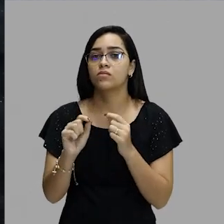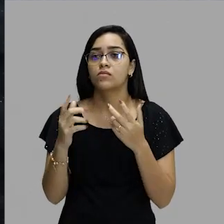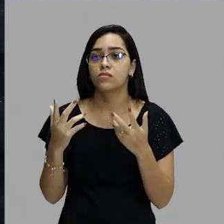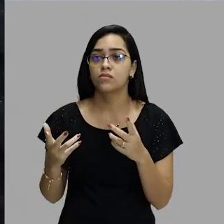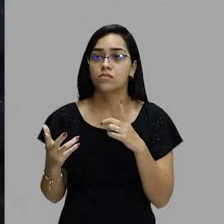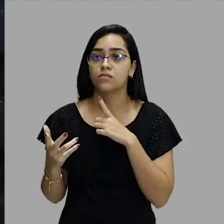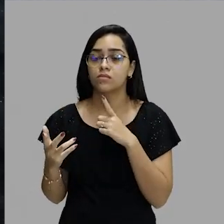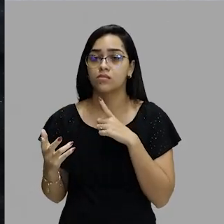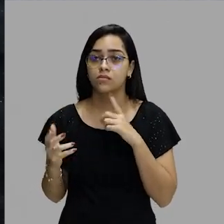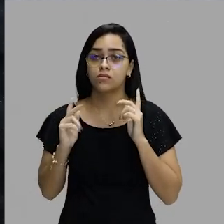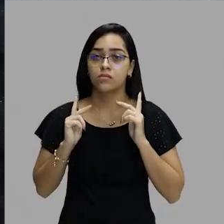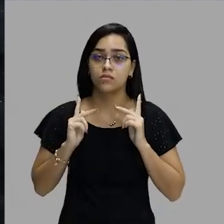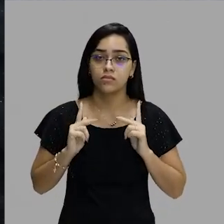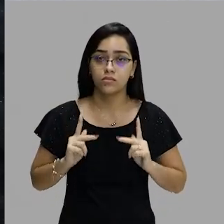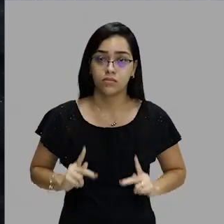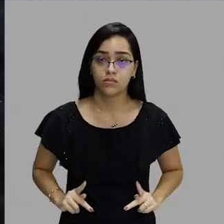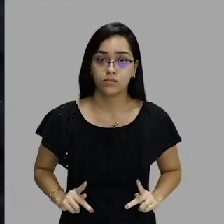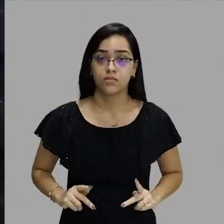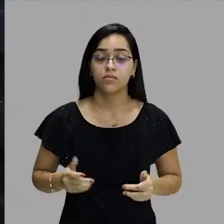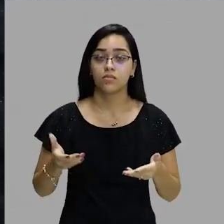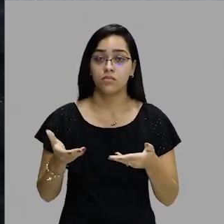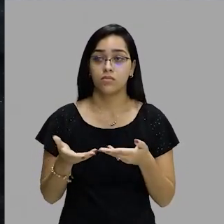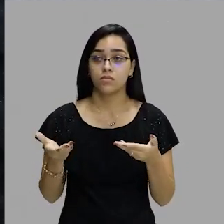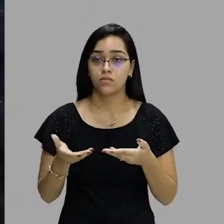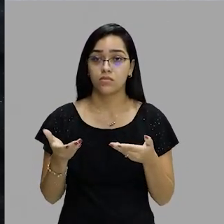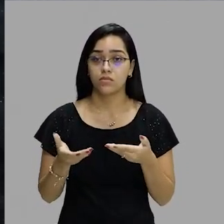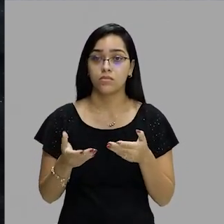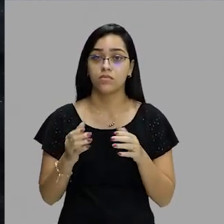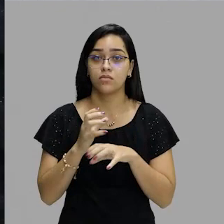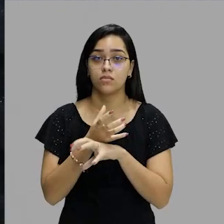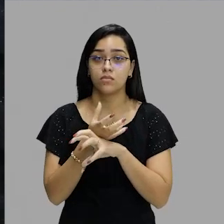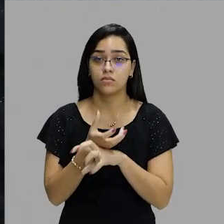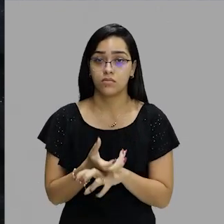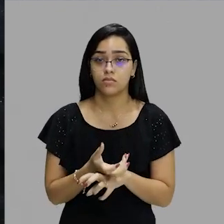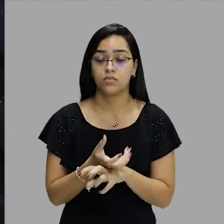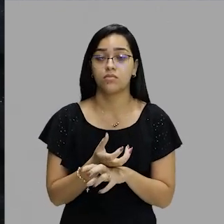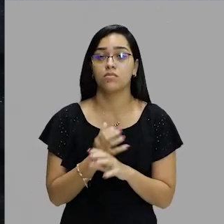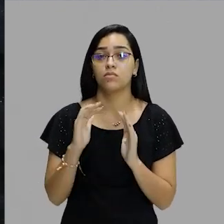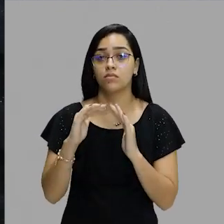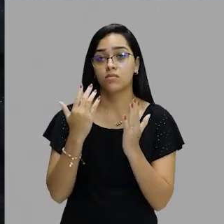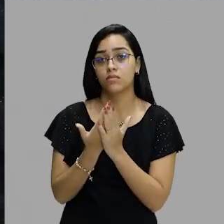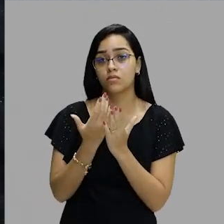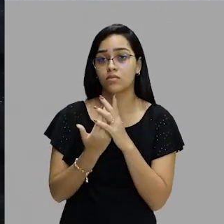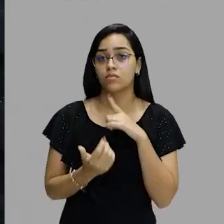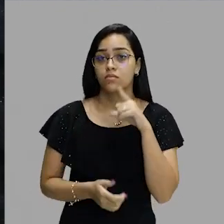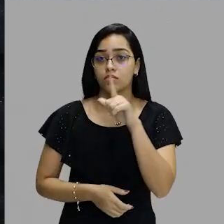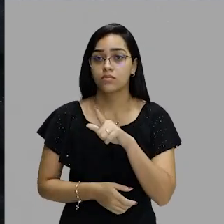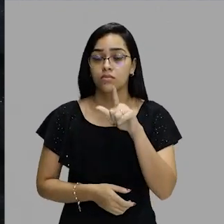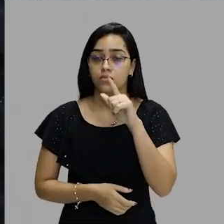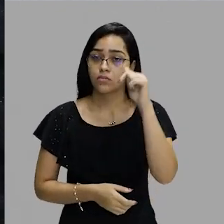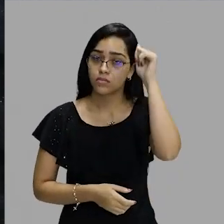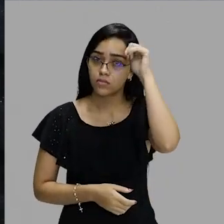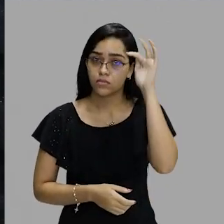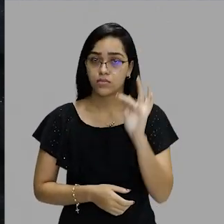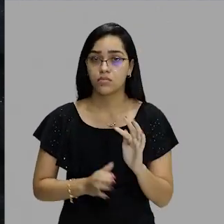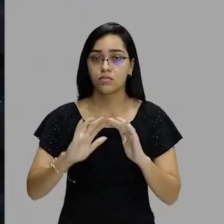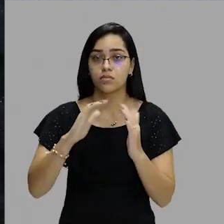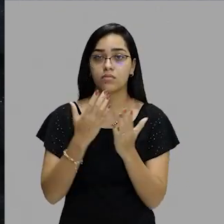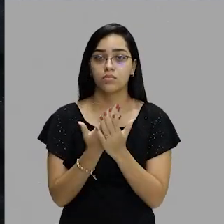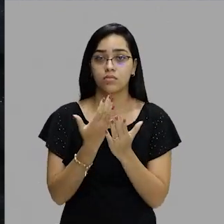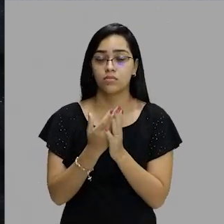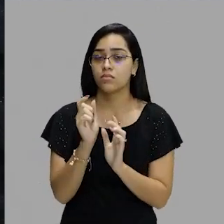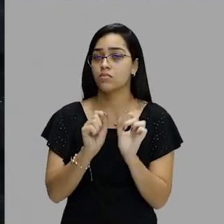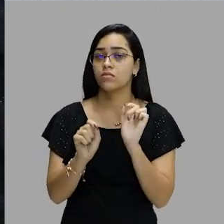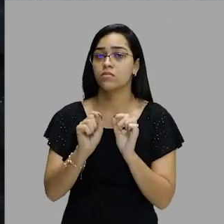da postura agora, né, do currículo escolar, que traz a literatura africana para as escolas, para